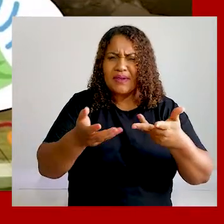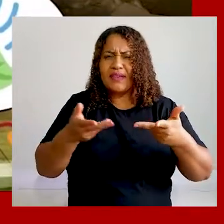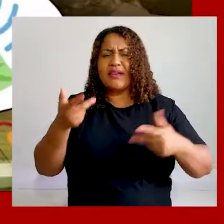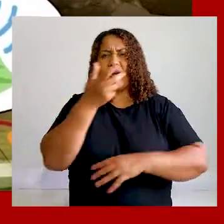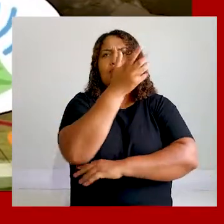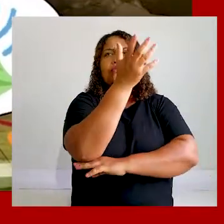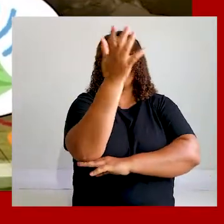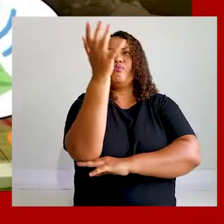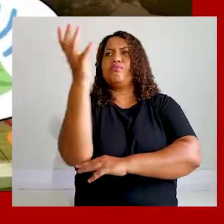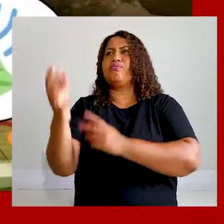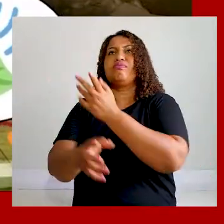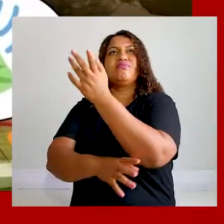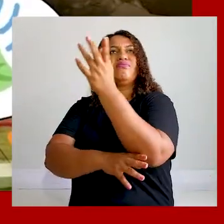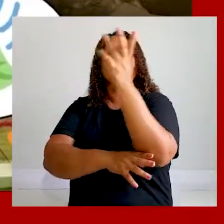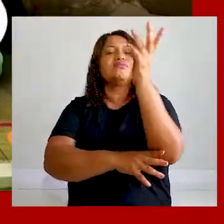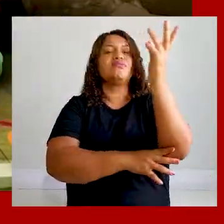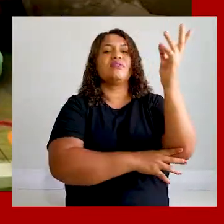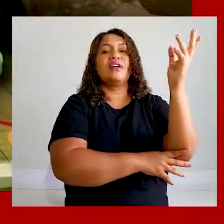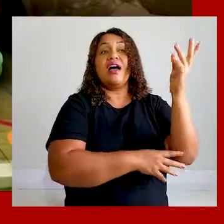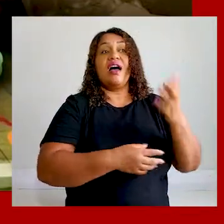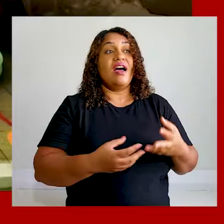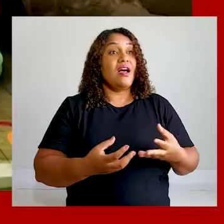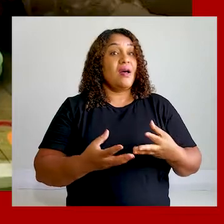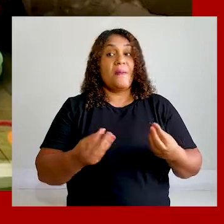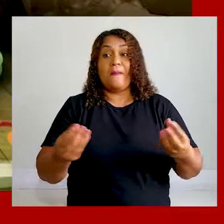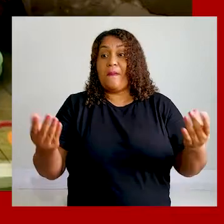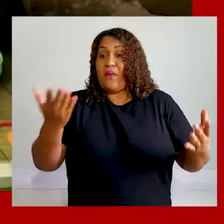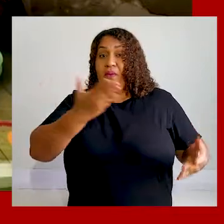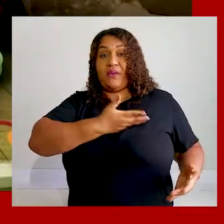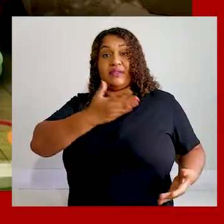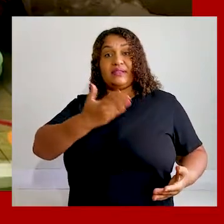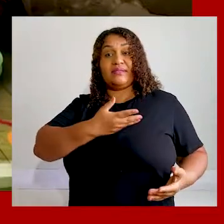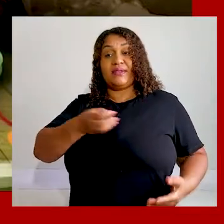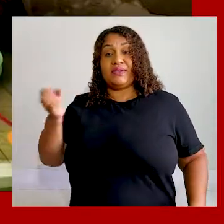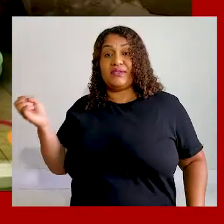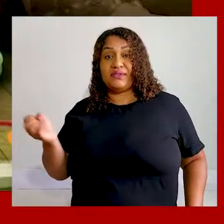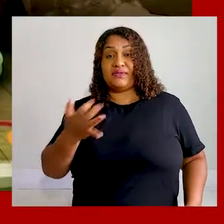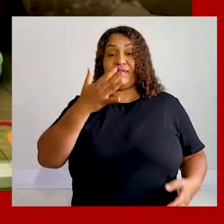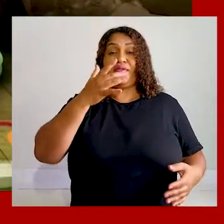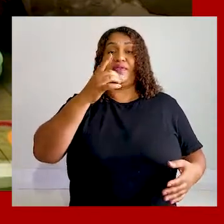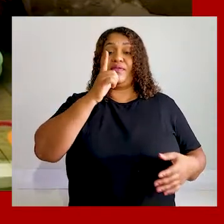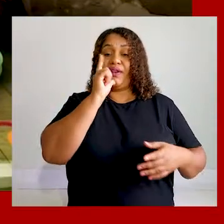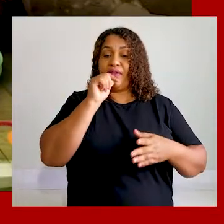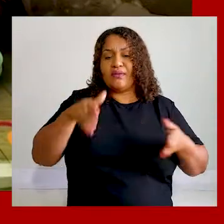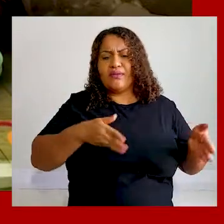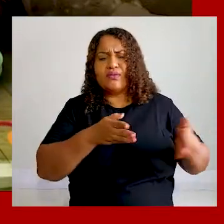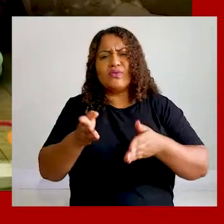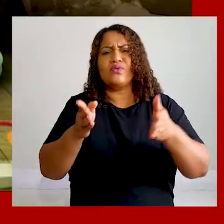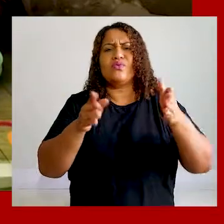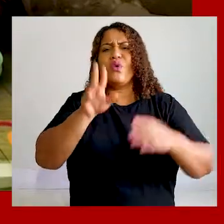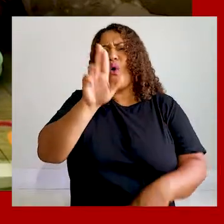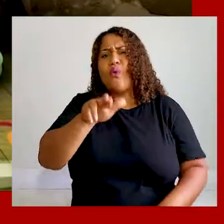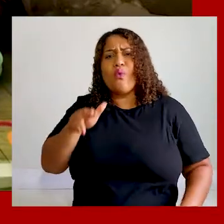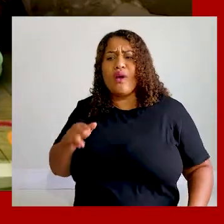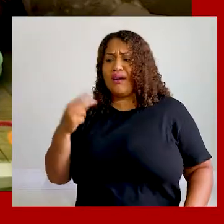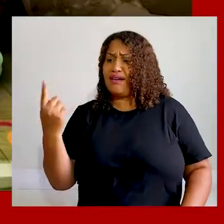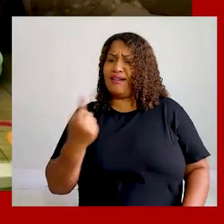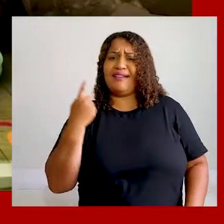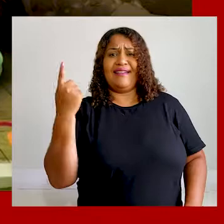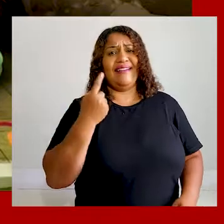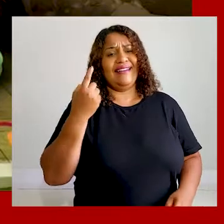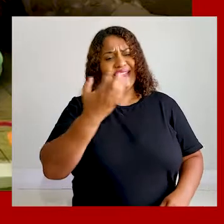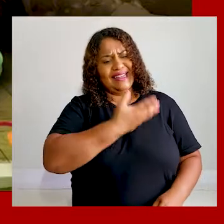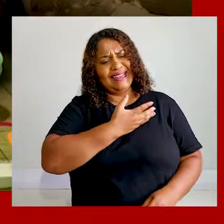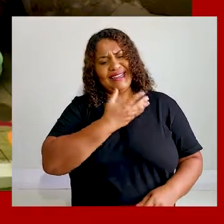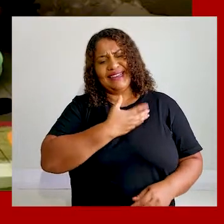mata. Quantos novos amigos havia ali na nascente? Nunca mais ficaremos